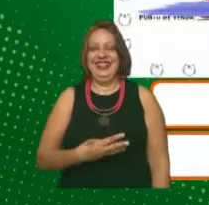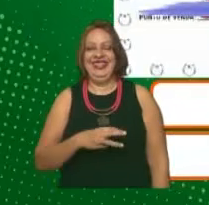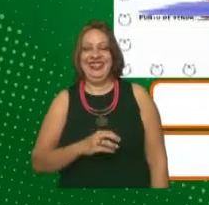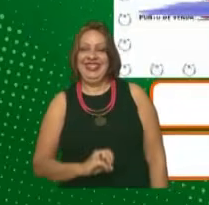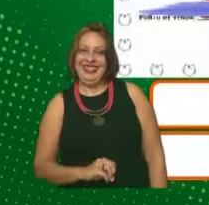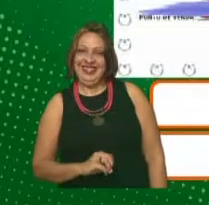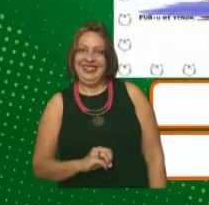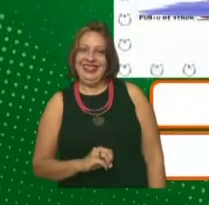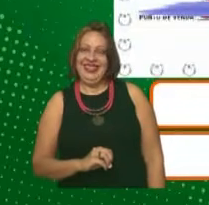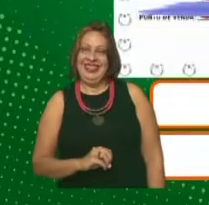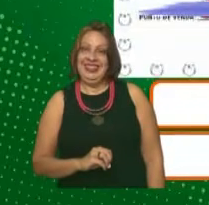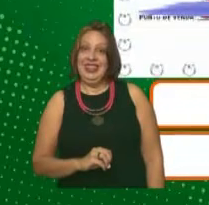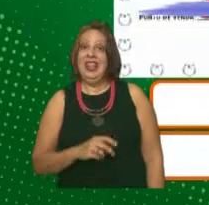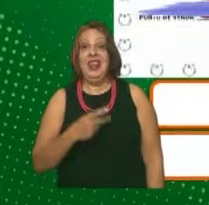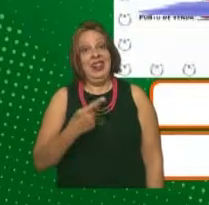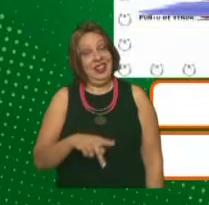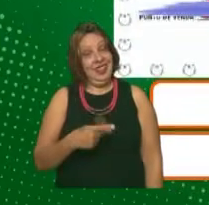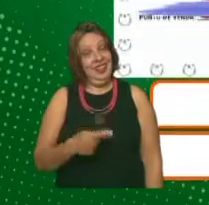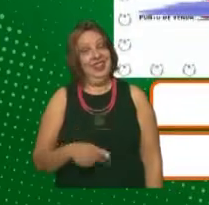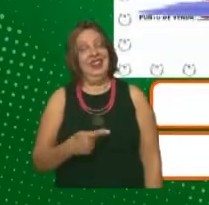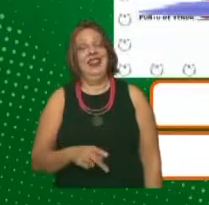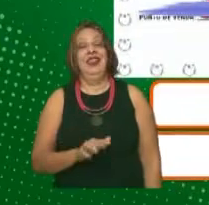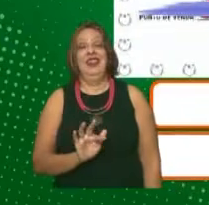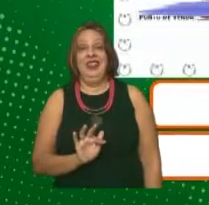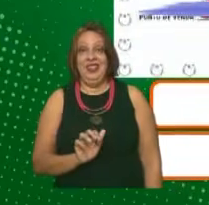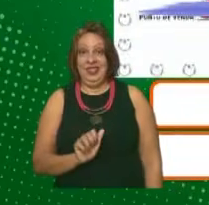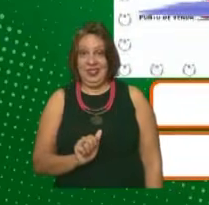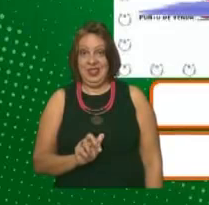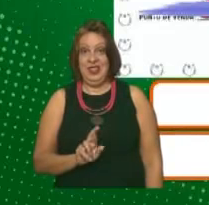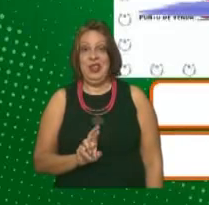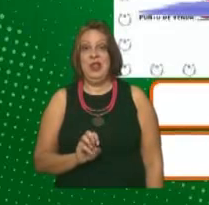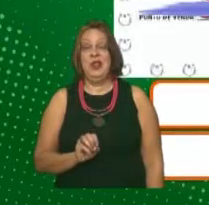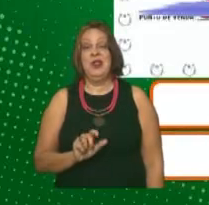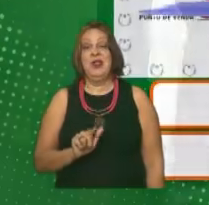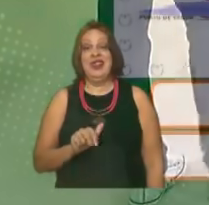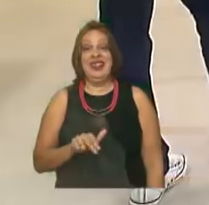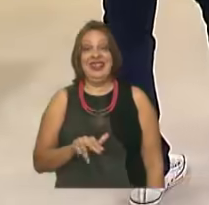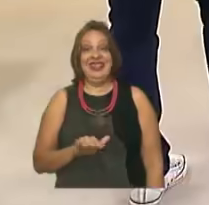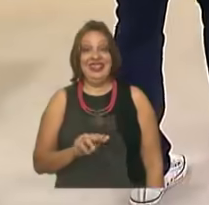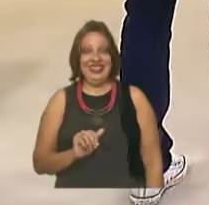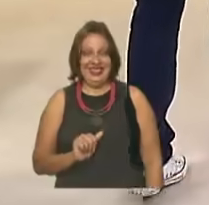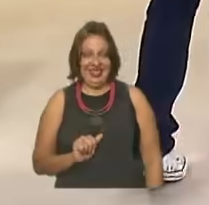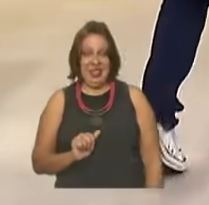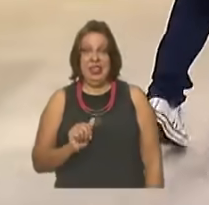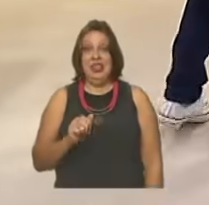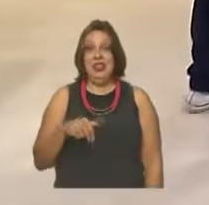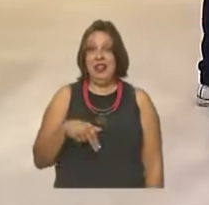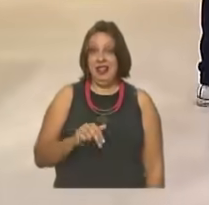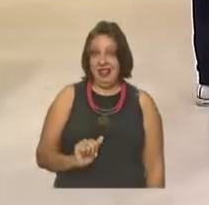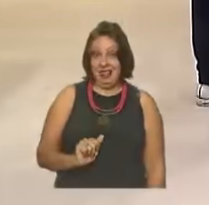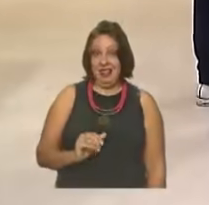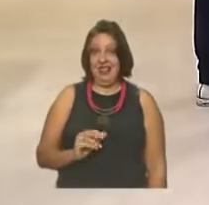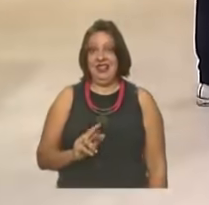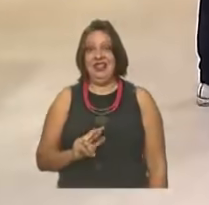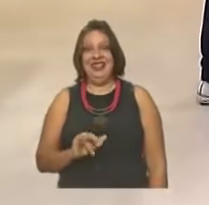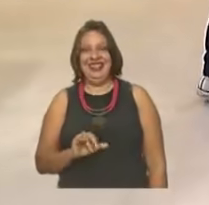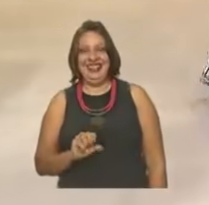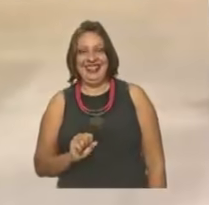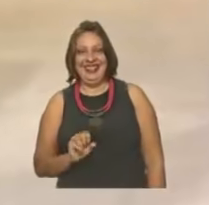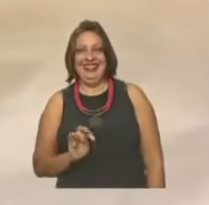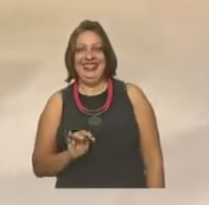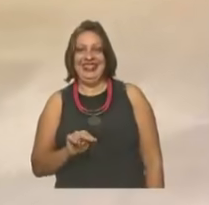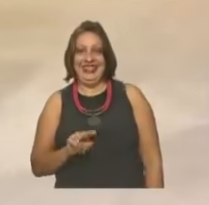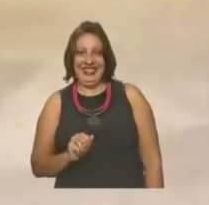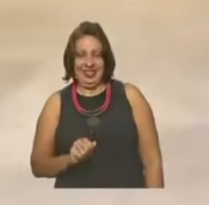320830. Ela é da Farolândia, é, certificado digital Ana Cristina Pinheiro.